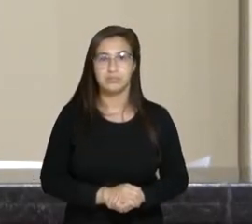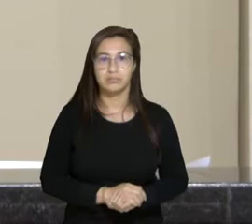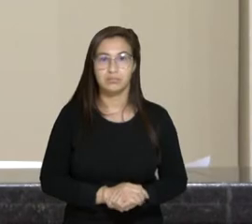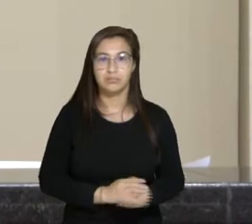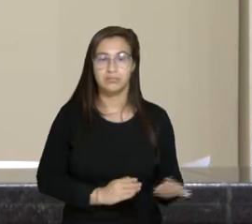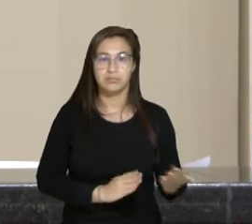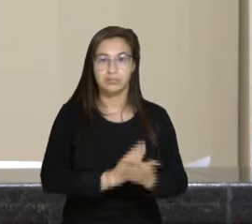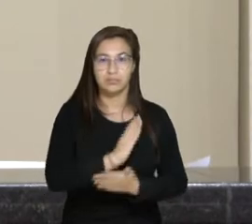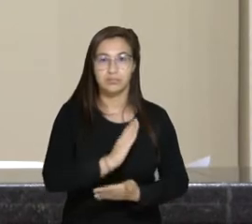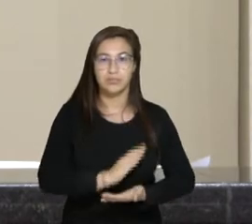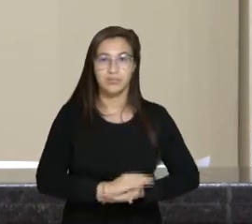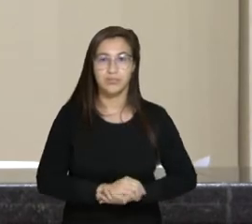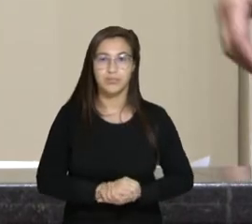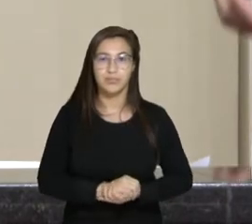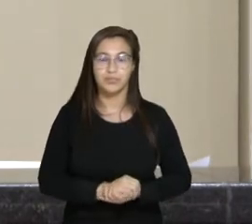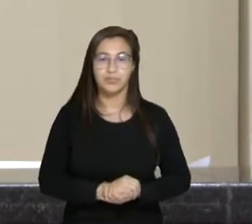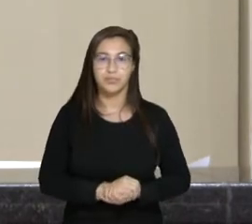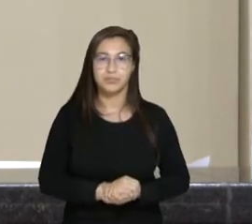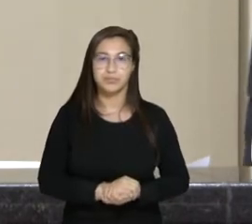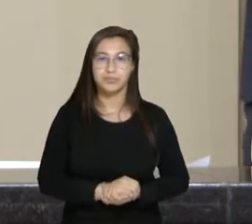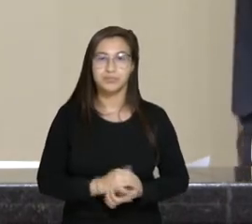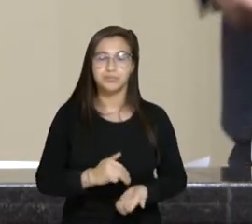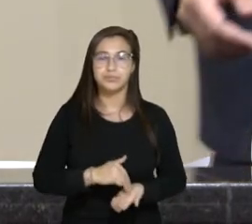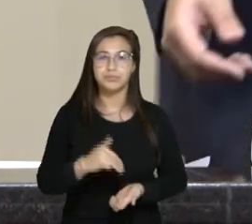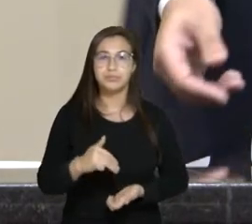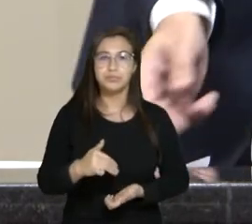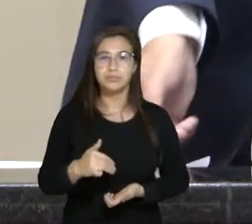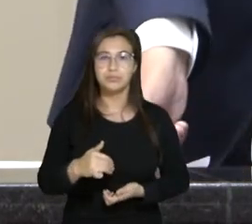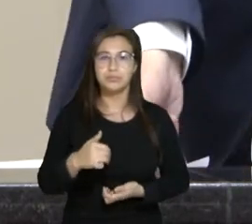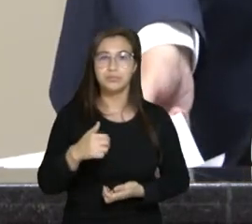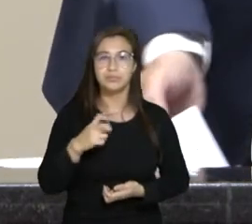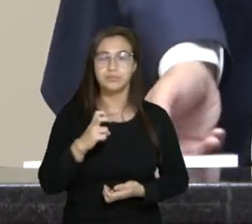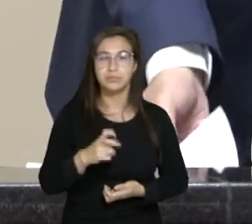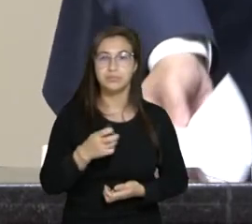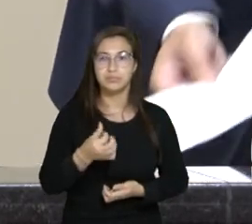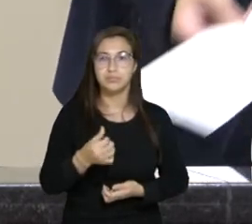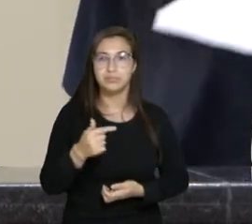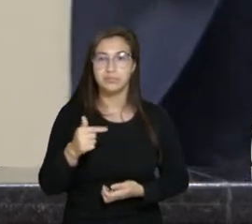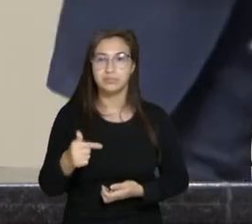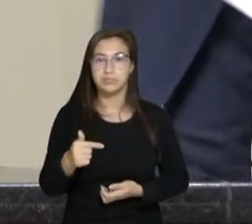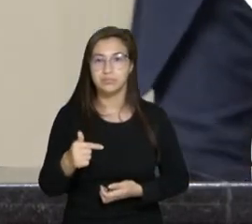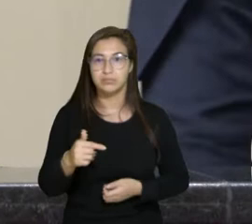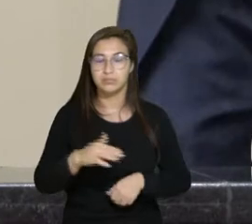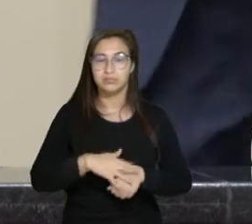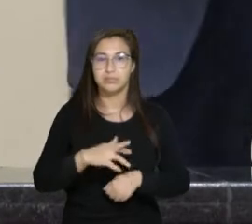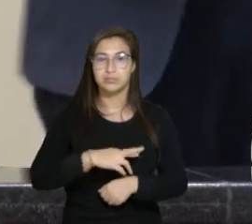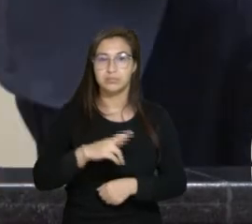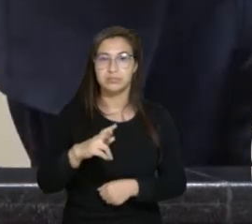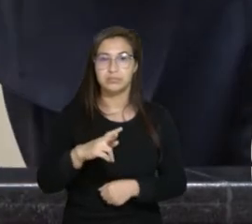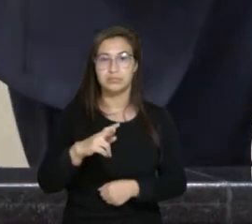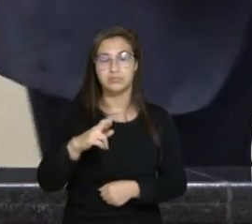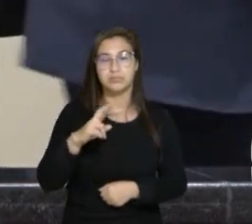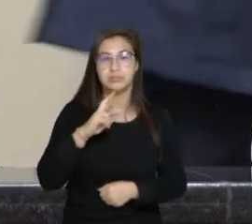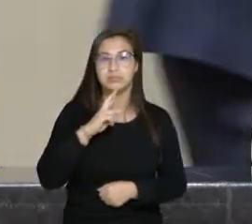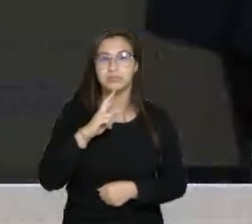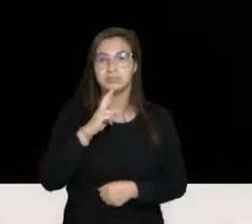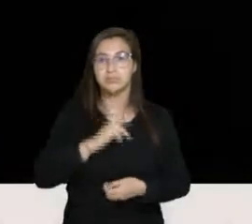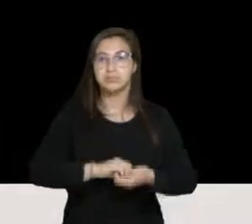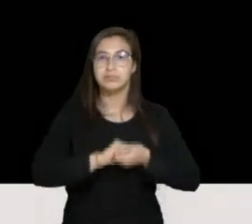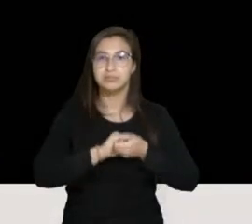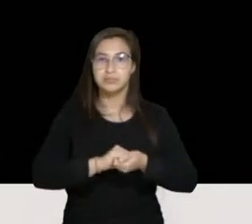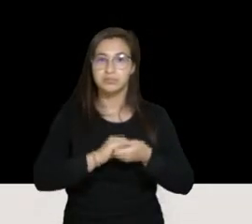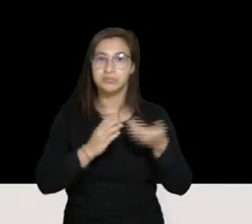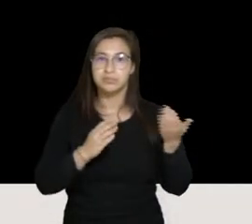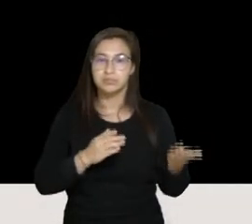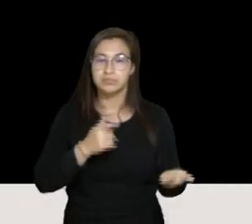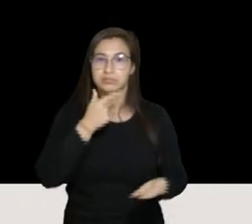a aprovar a Moção 567 autor Deputado Rodrigo minotto complementando